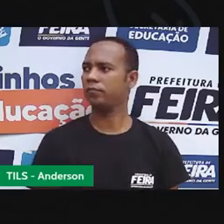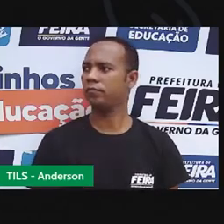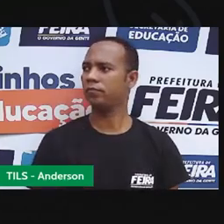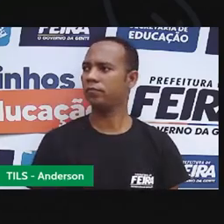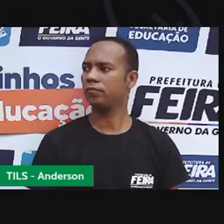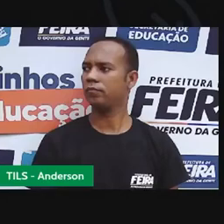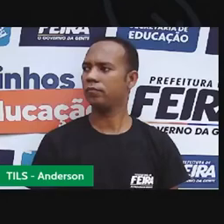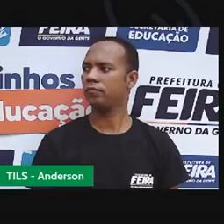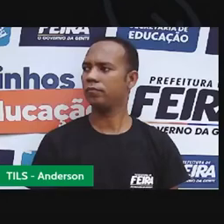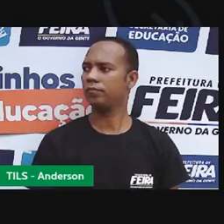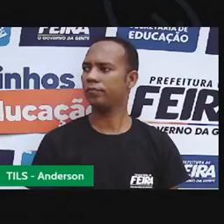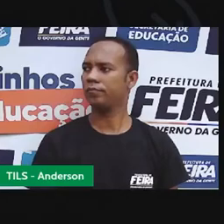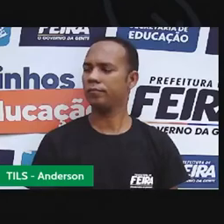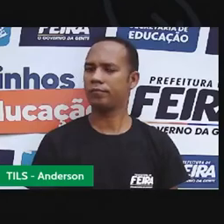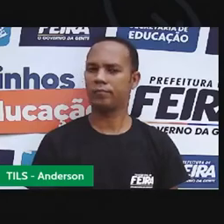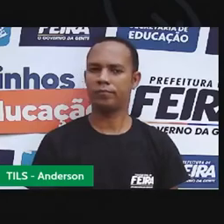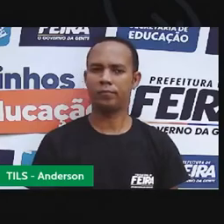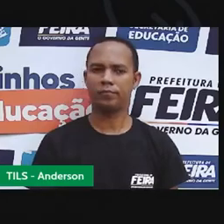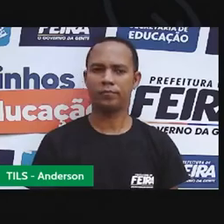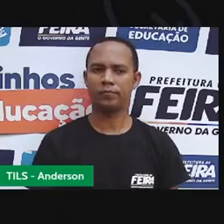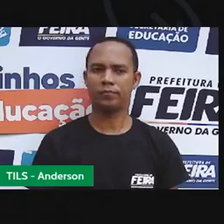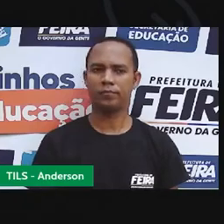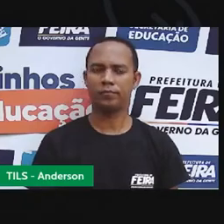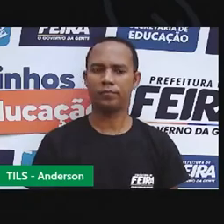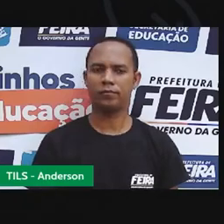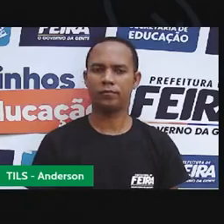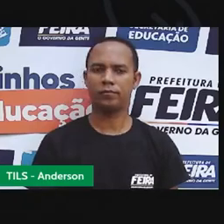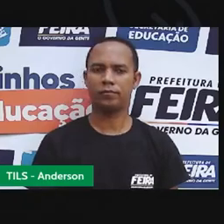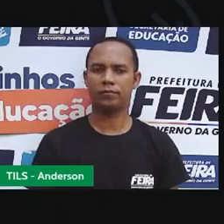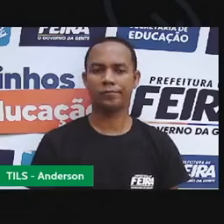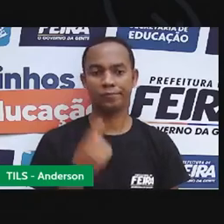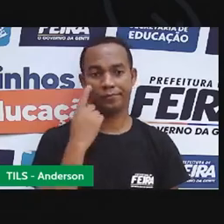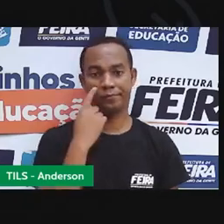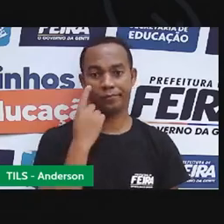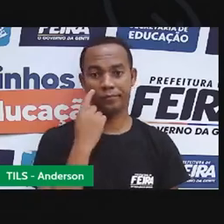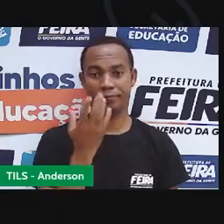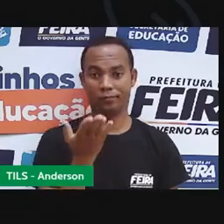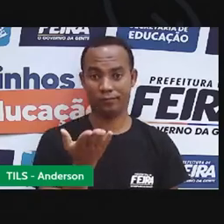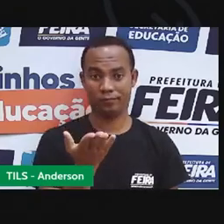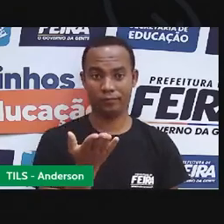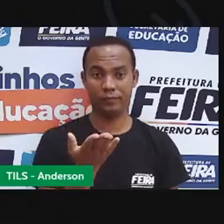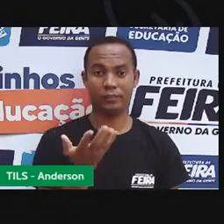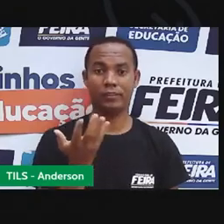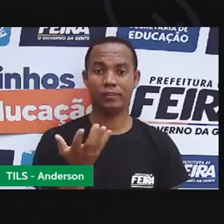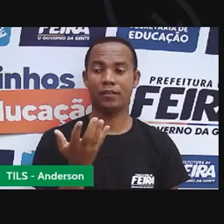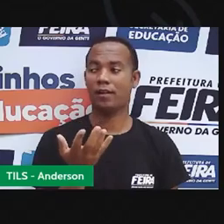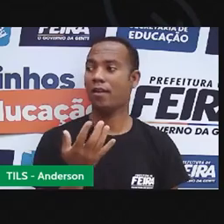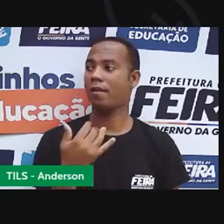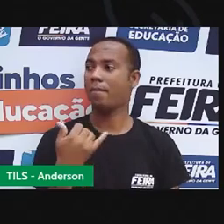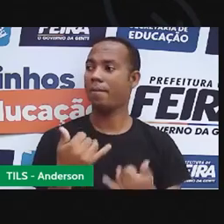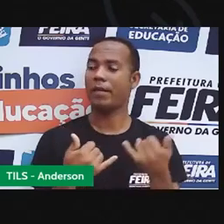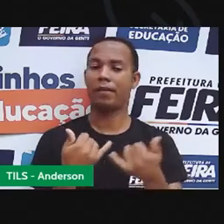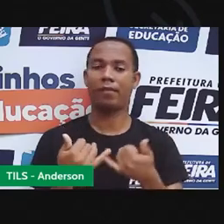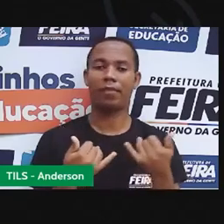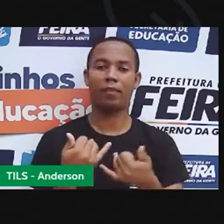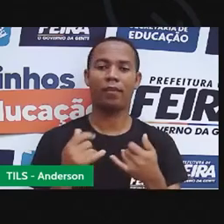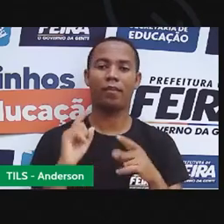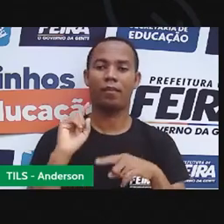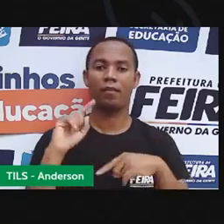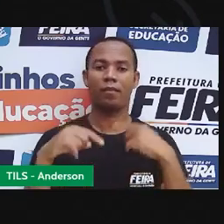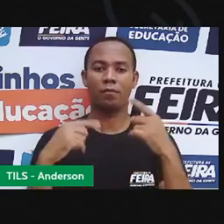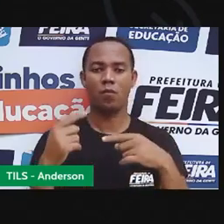ó, e fez a peteca. Como a Pró falou, se você quiser produzir a sua, depois